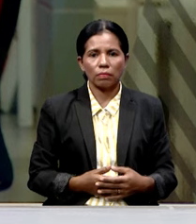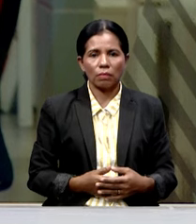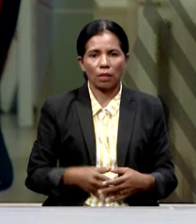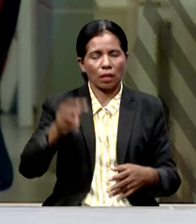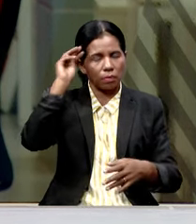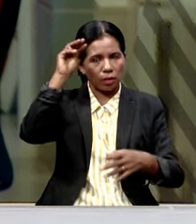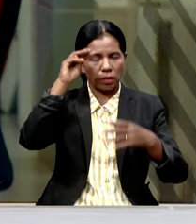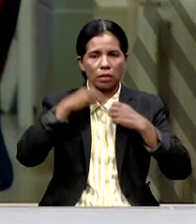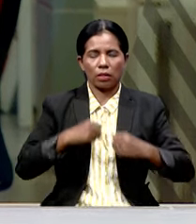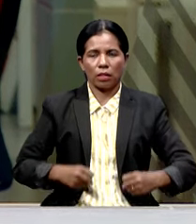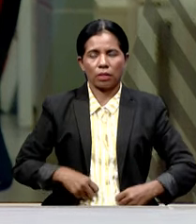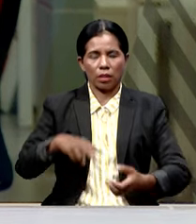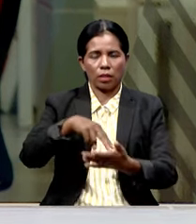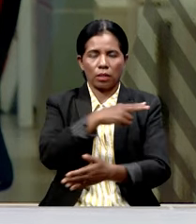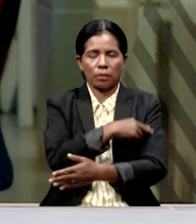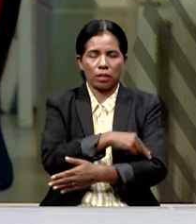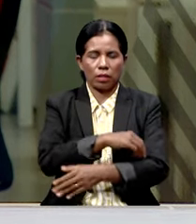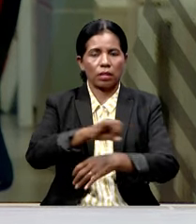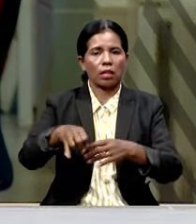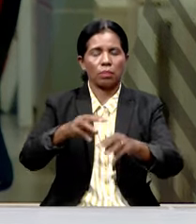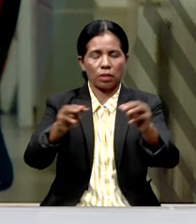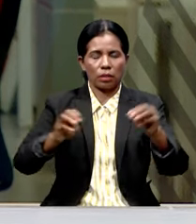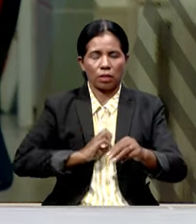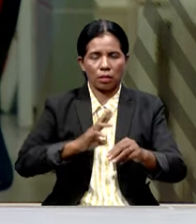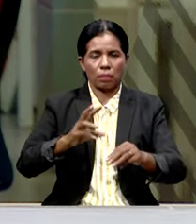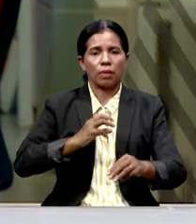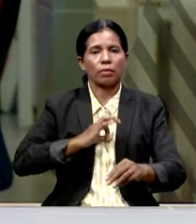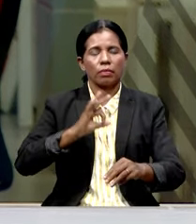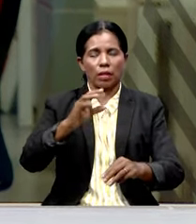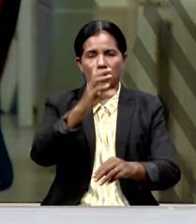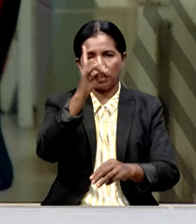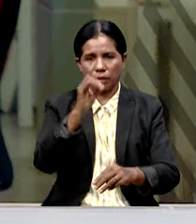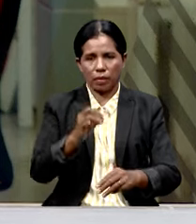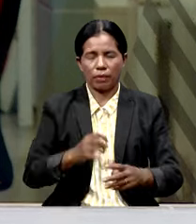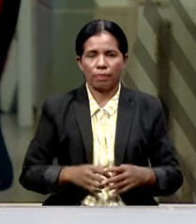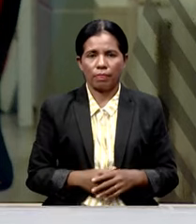Ministério de Saúde cerraria o Hospital Geral em município Hermera Manufarri no Dili.